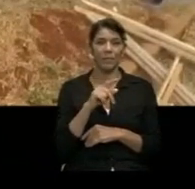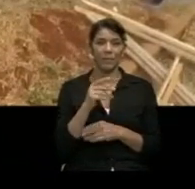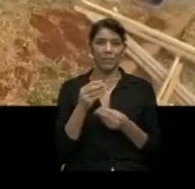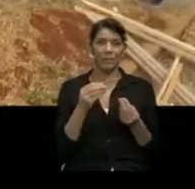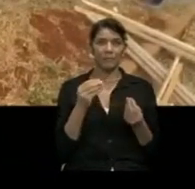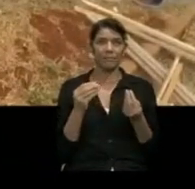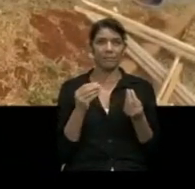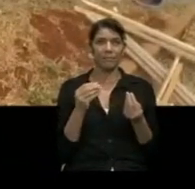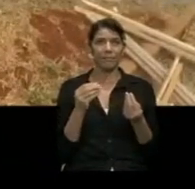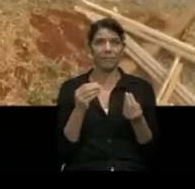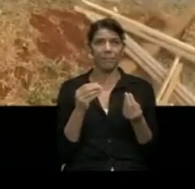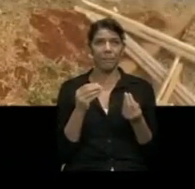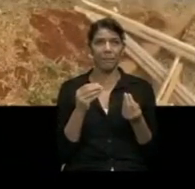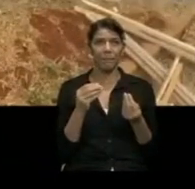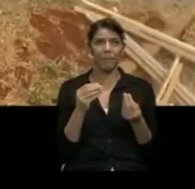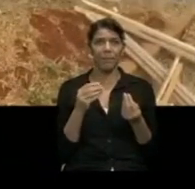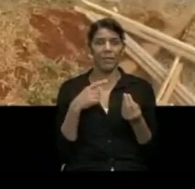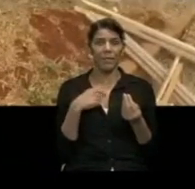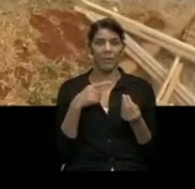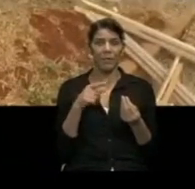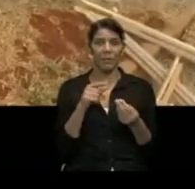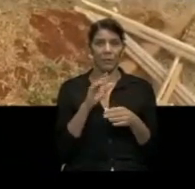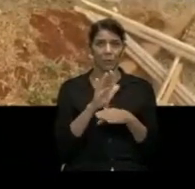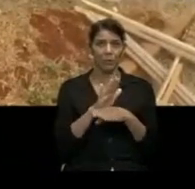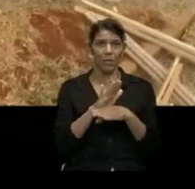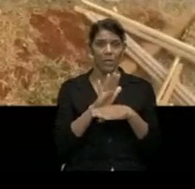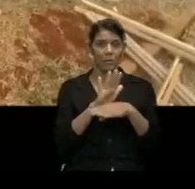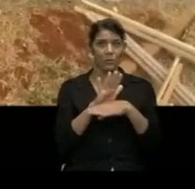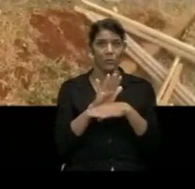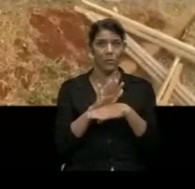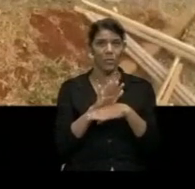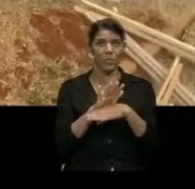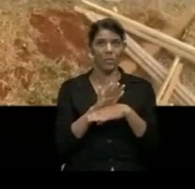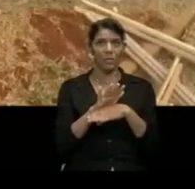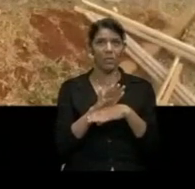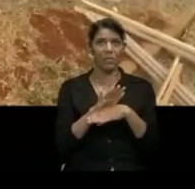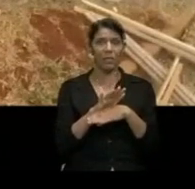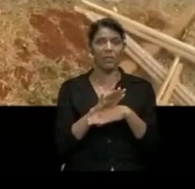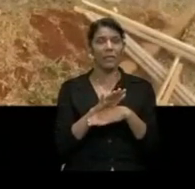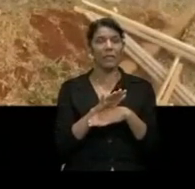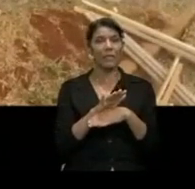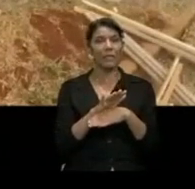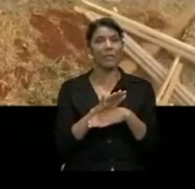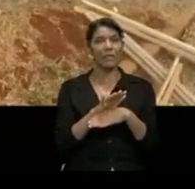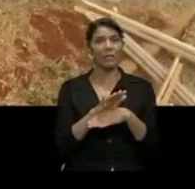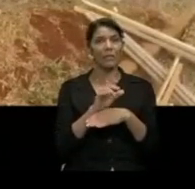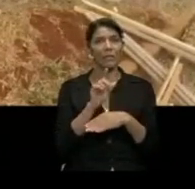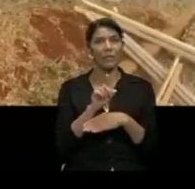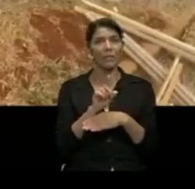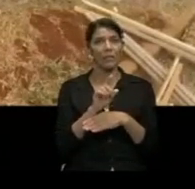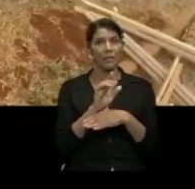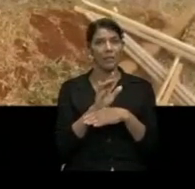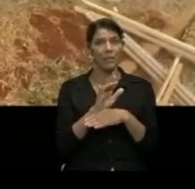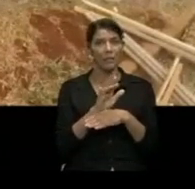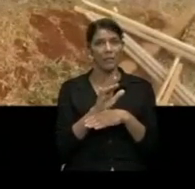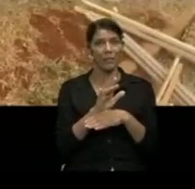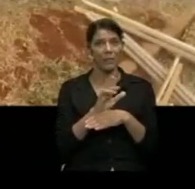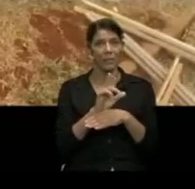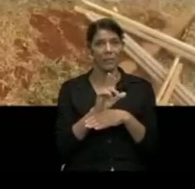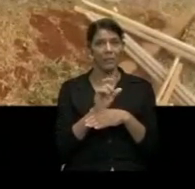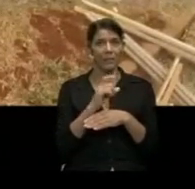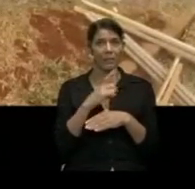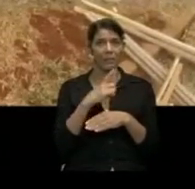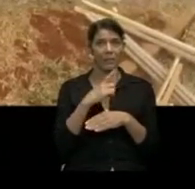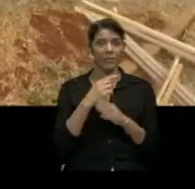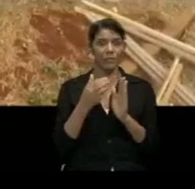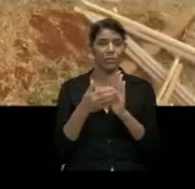canto, onde o ajudante ali, o rapaz que me ajudou, Rafael, ele auxiliou. Então, ele estava. Então, a gente